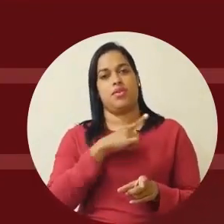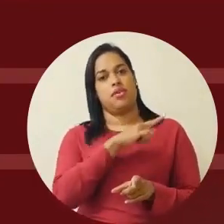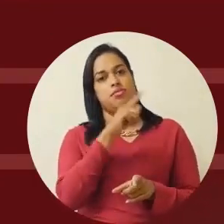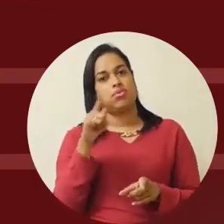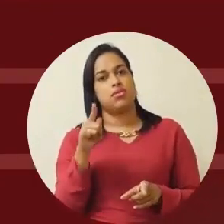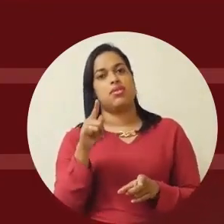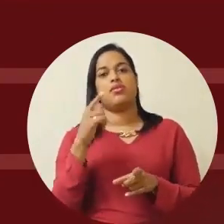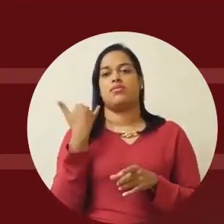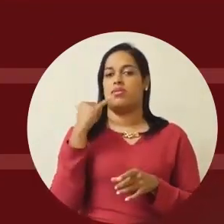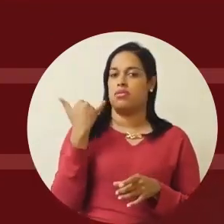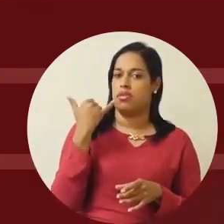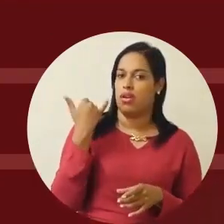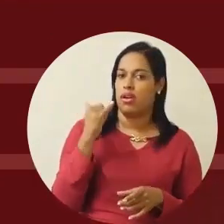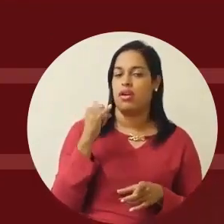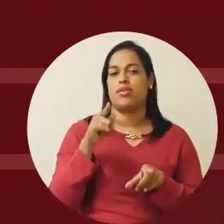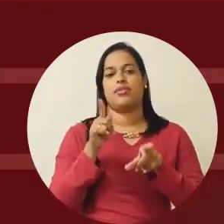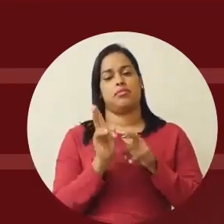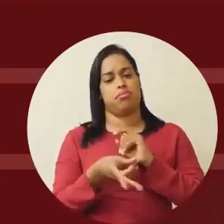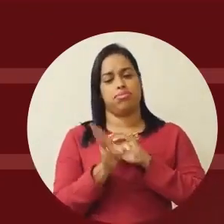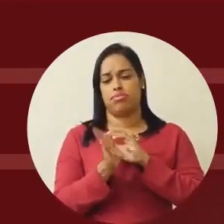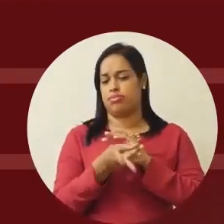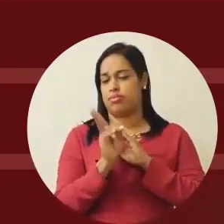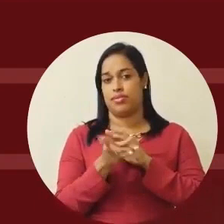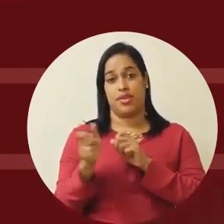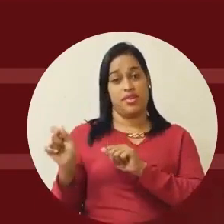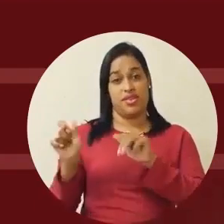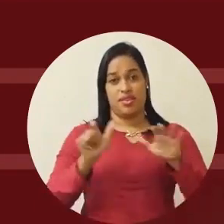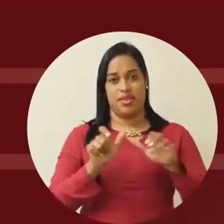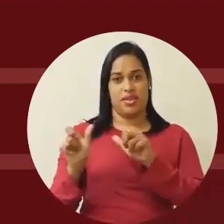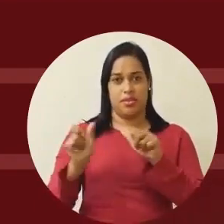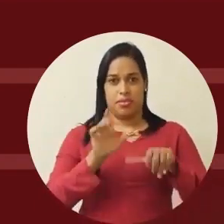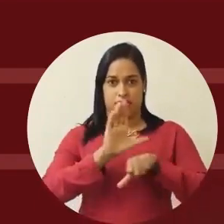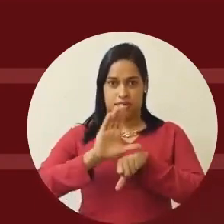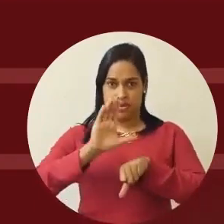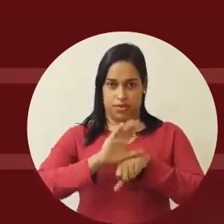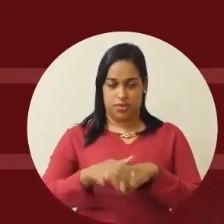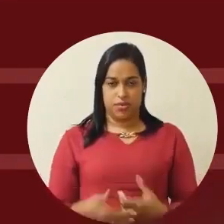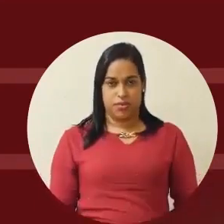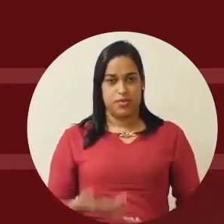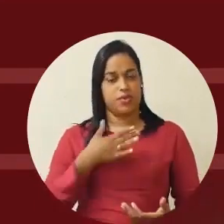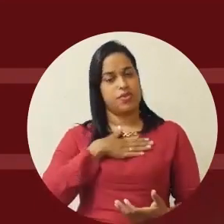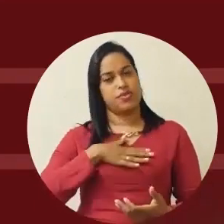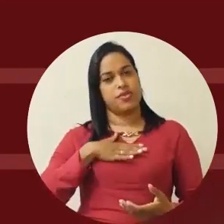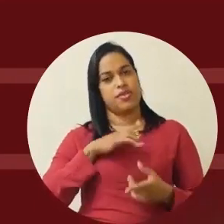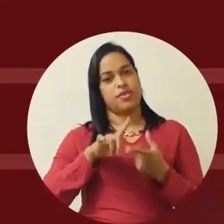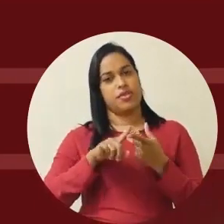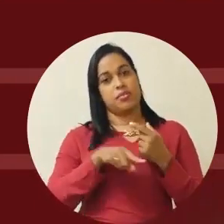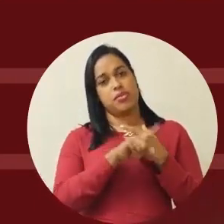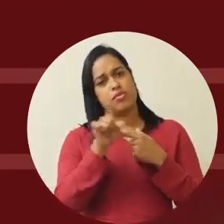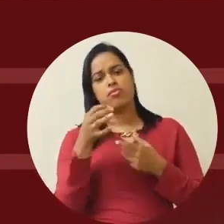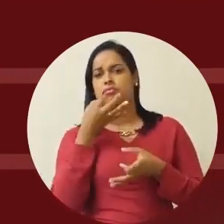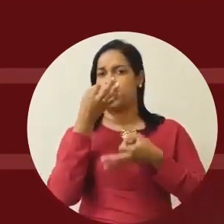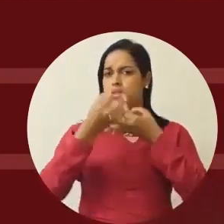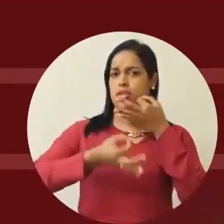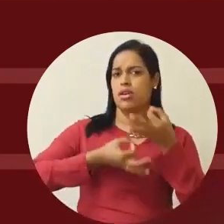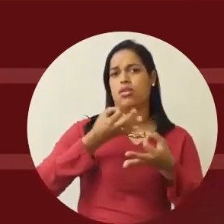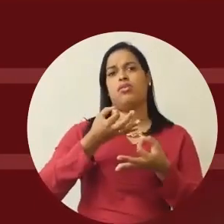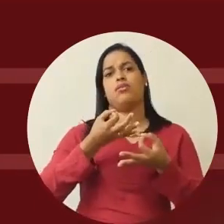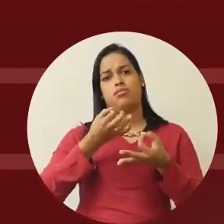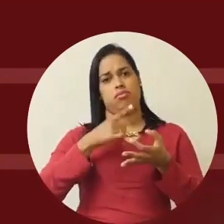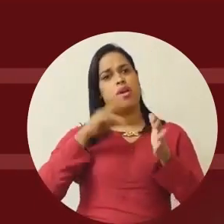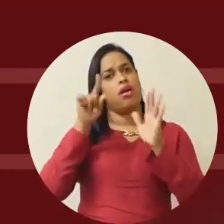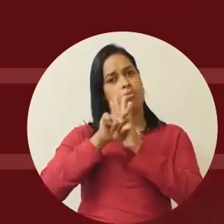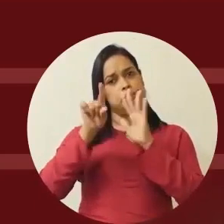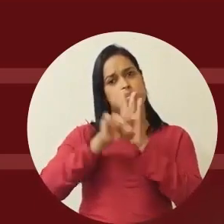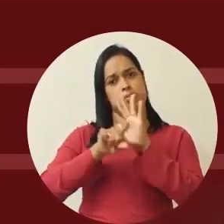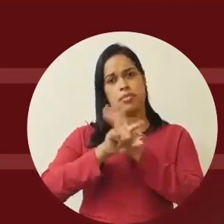seus smartphones constantemente durante as semanas de curso. E gostaria também da vossa crítica. Há um espaço